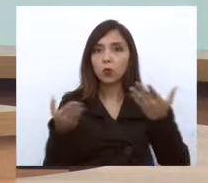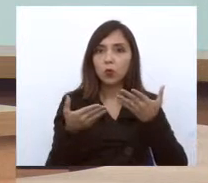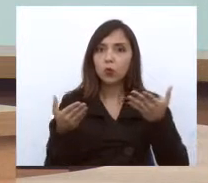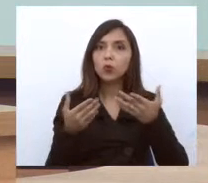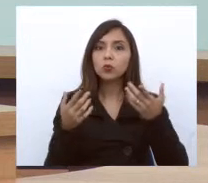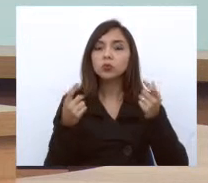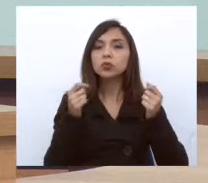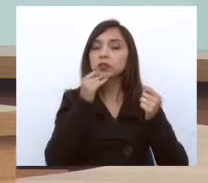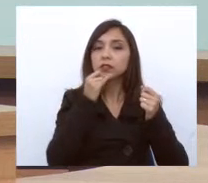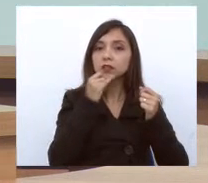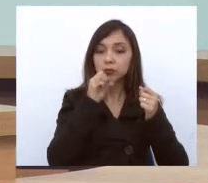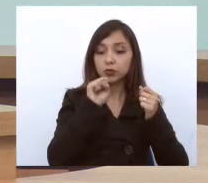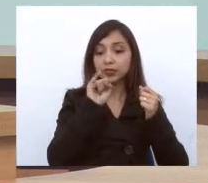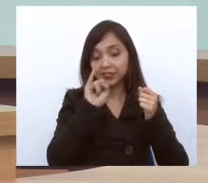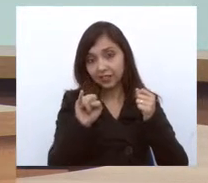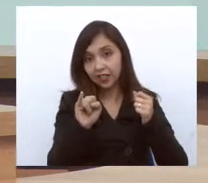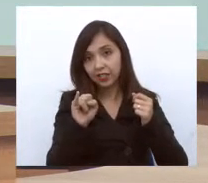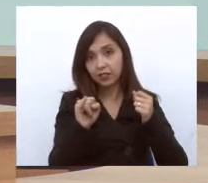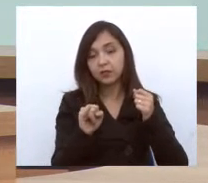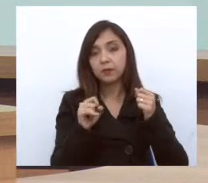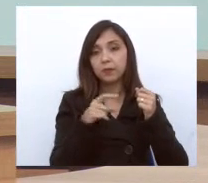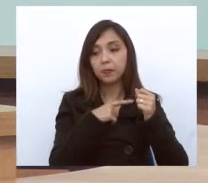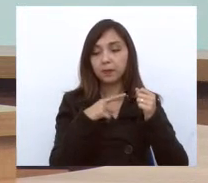o SAI tem